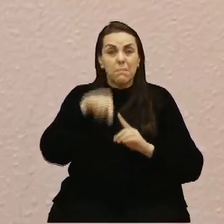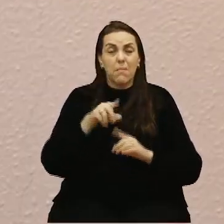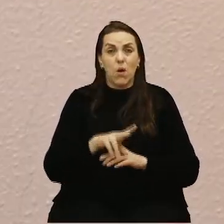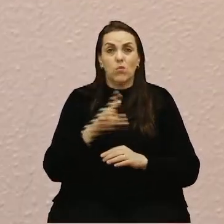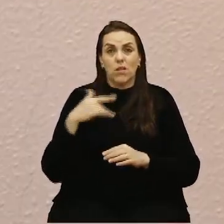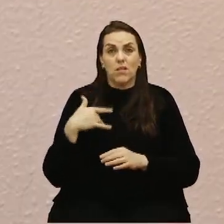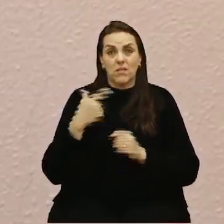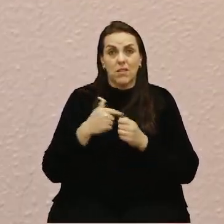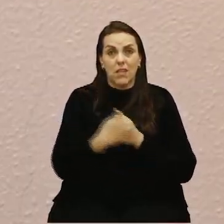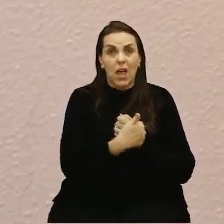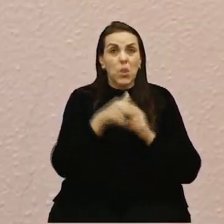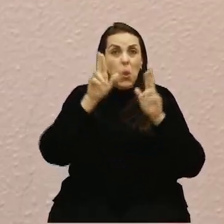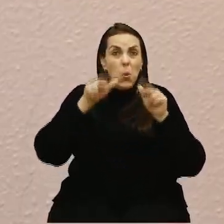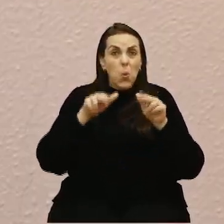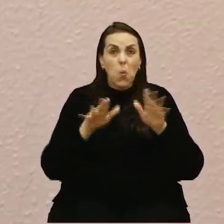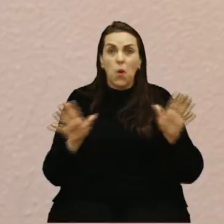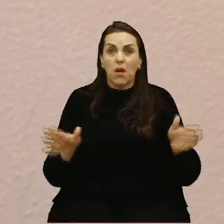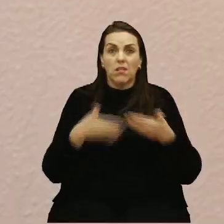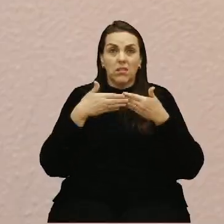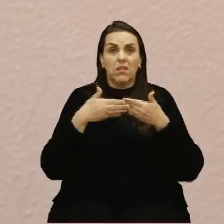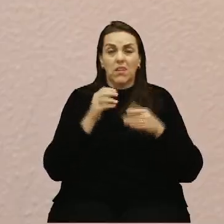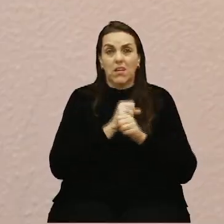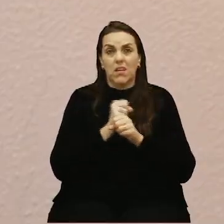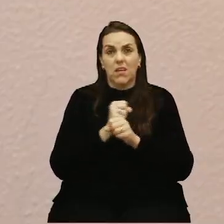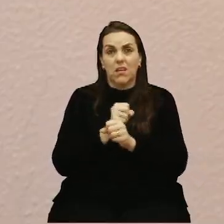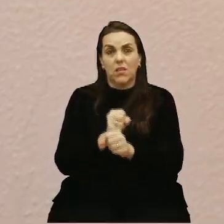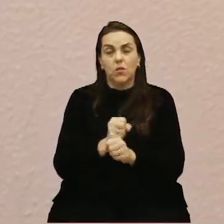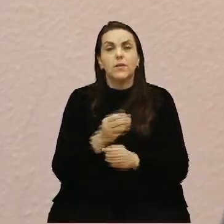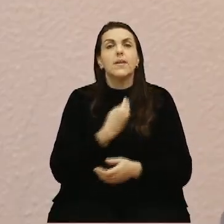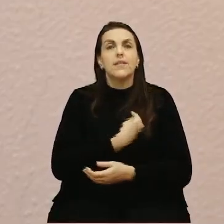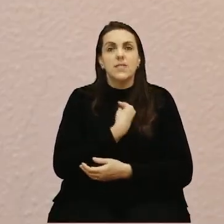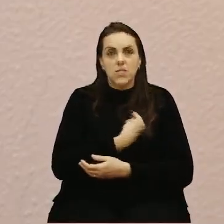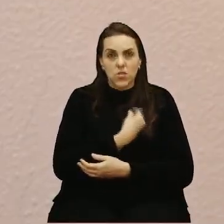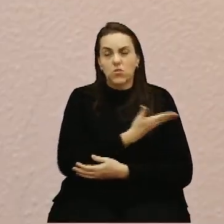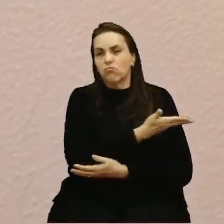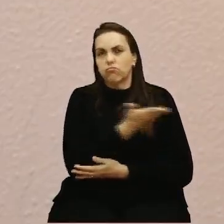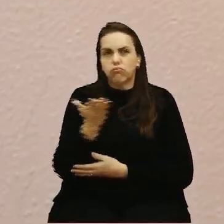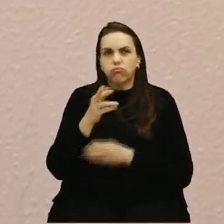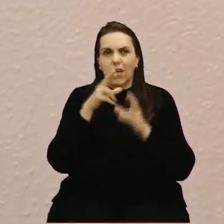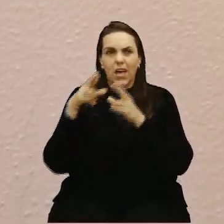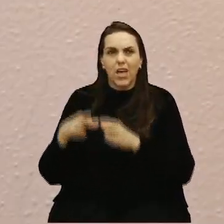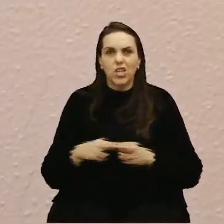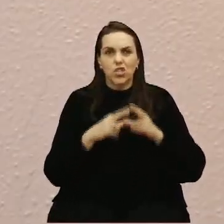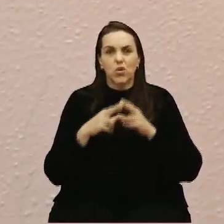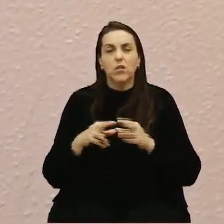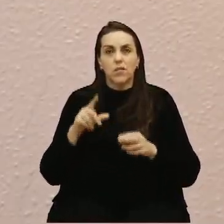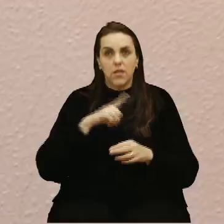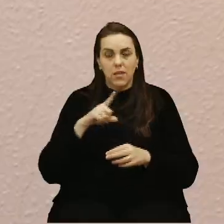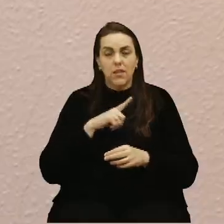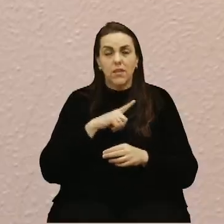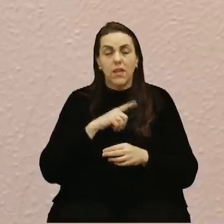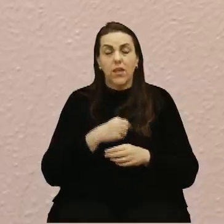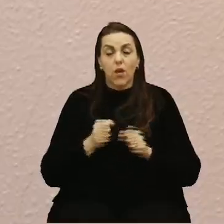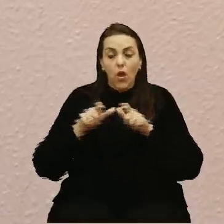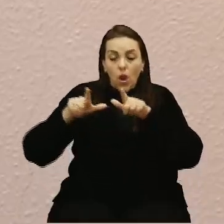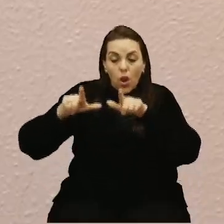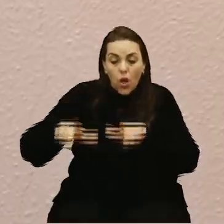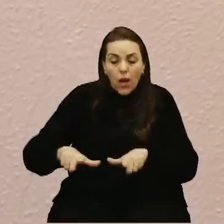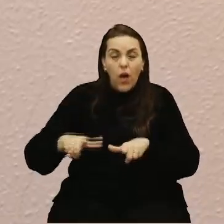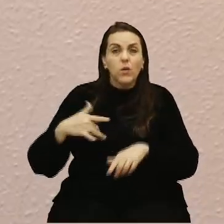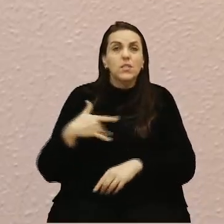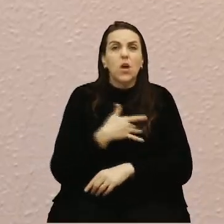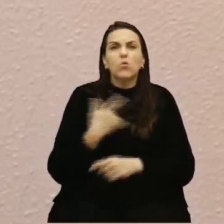nunca foi desativado nos últimos anos, que existe em todas as regiões, nós temos os conselhos regionais, Conselho Local de Saúde, por que nós não temos